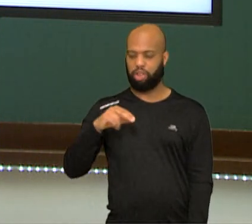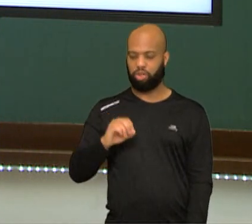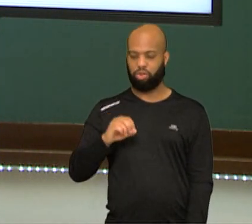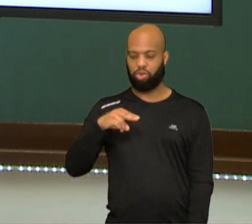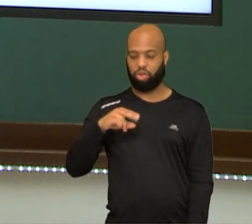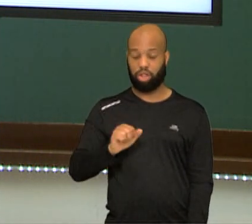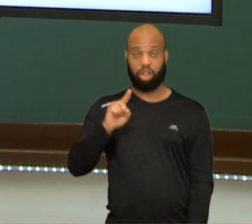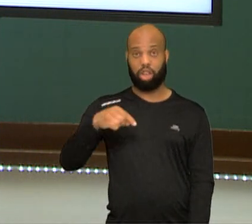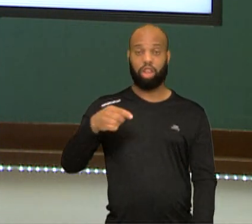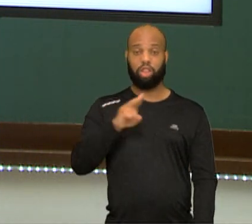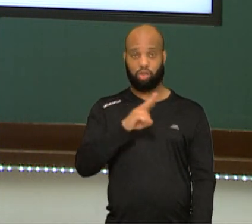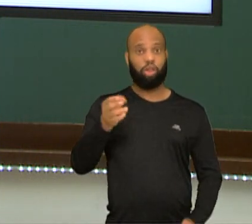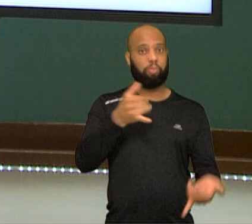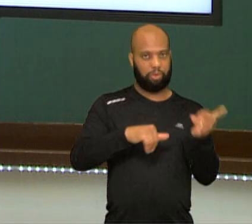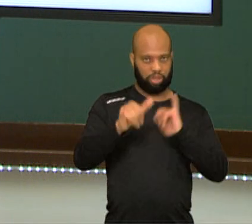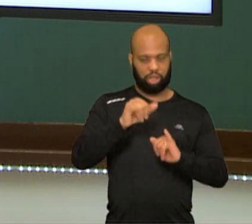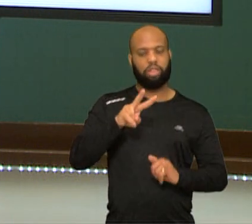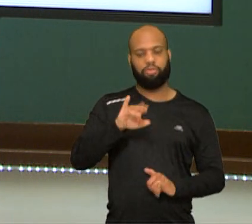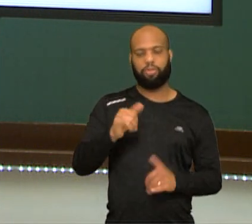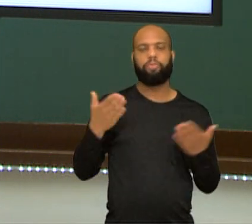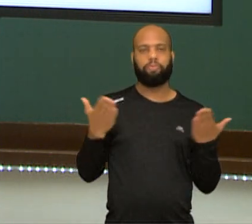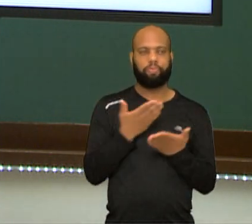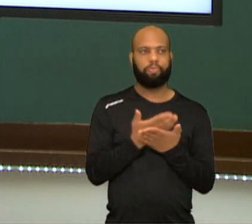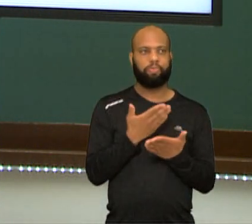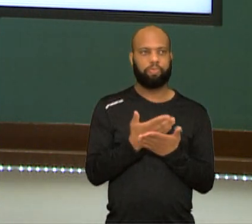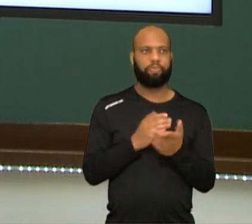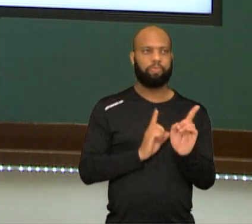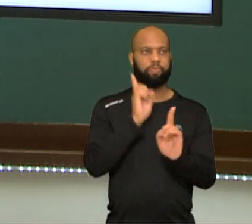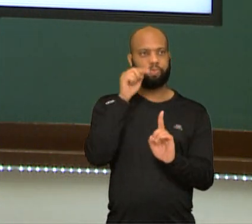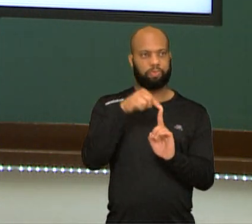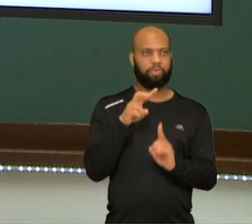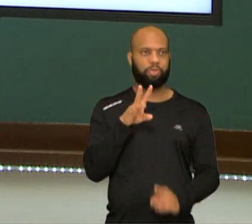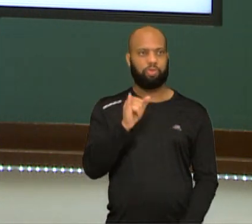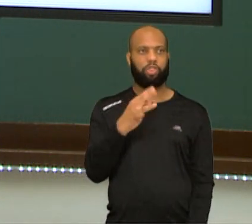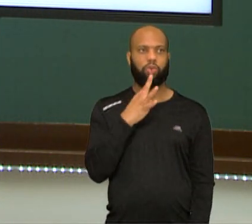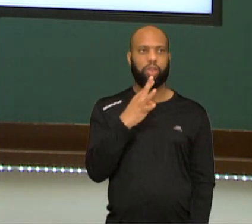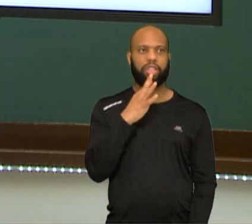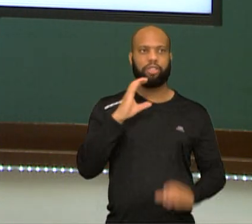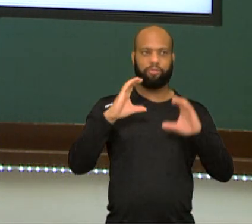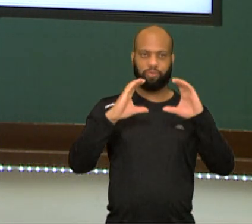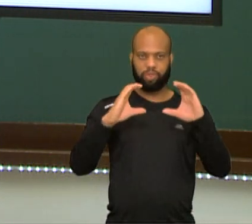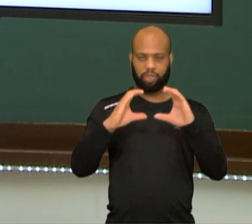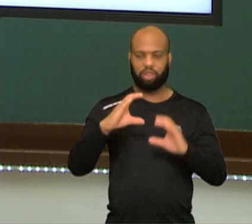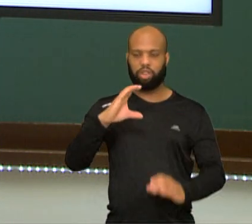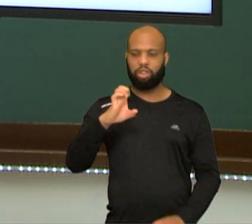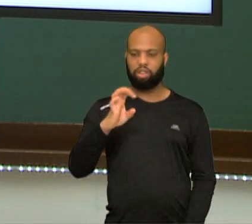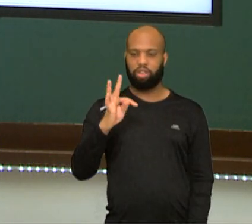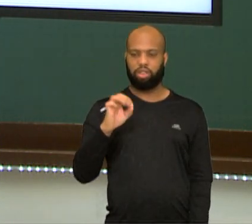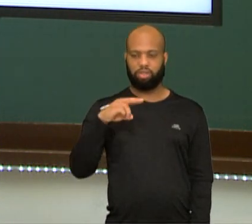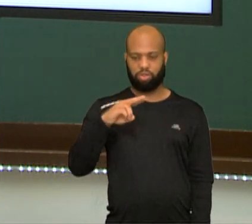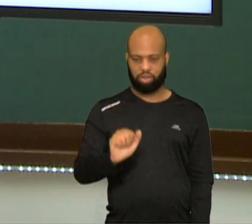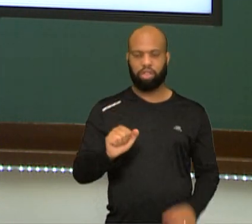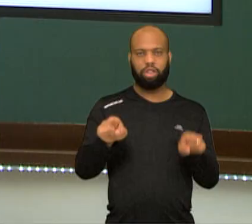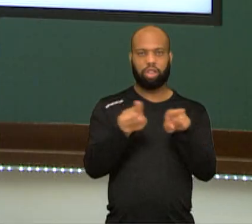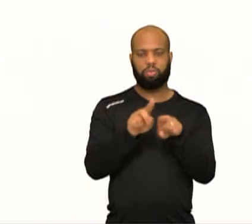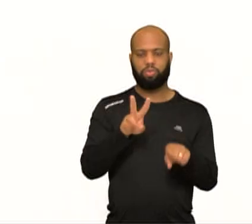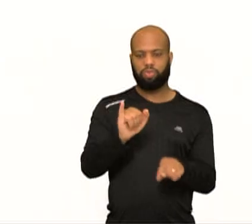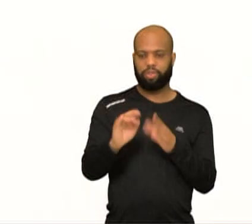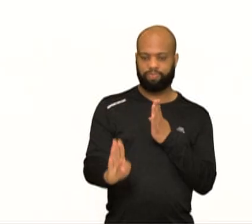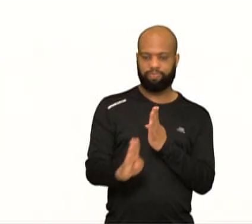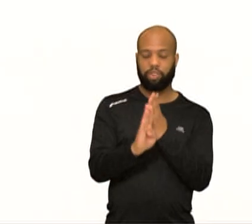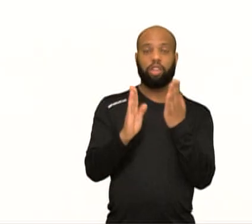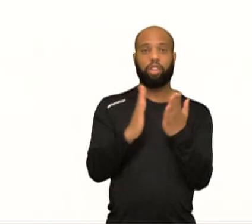decorrer desta aula. Alguns objetivos: conhecer a função química cetona, identificar